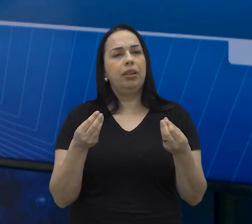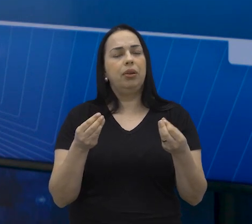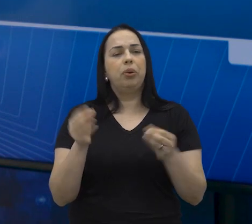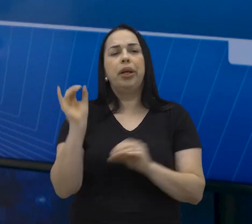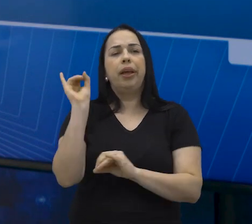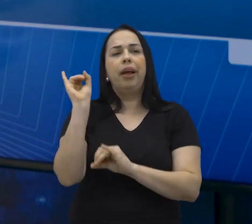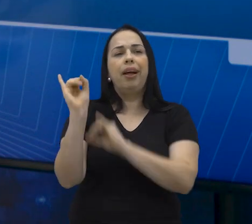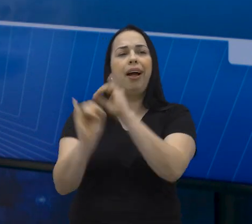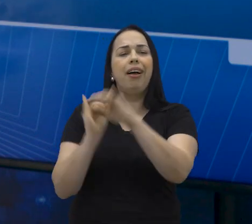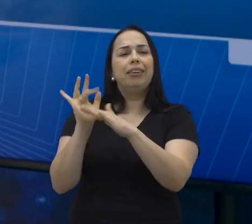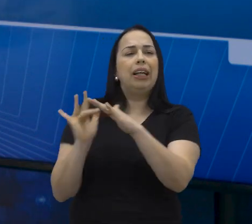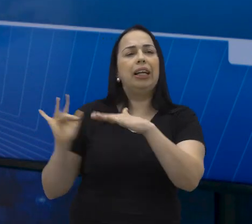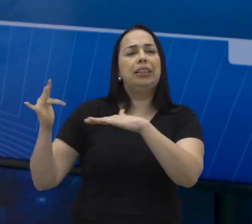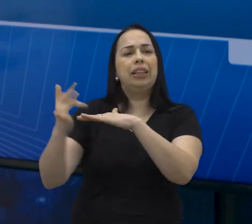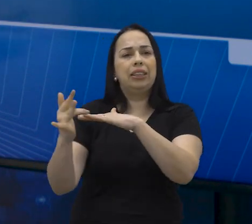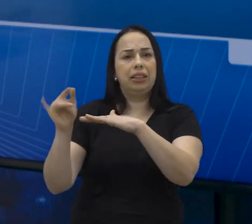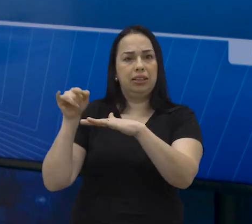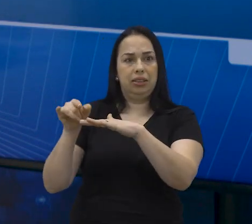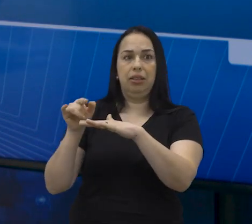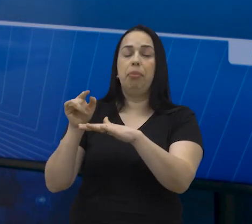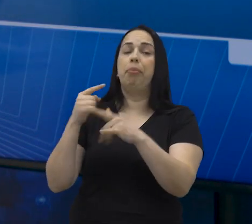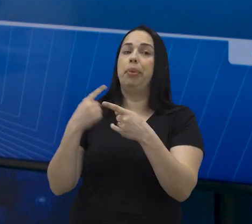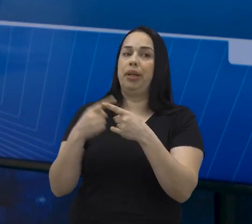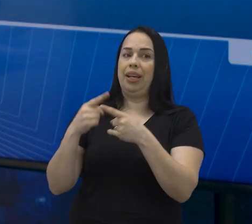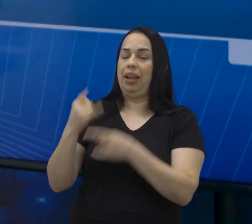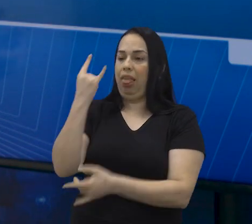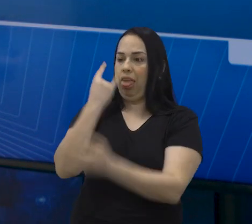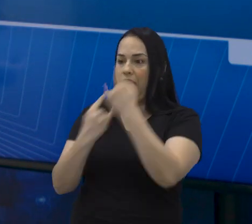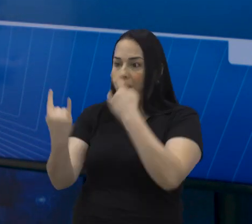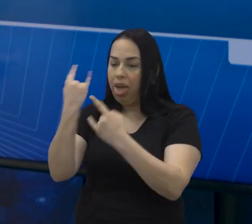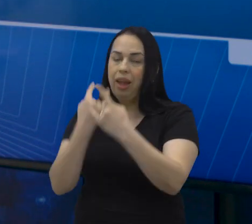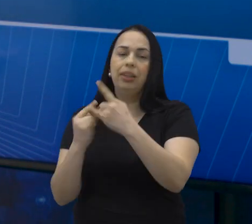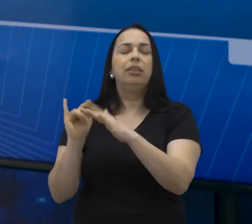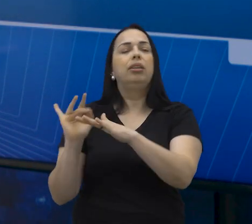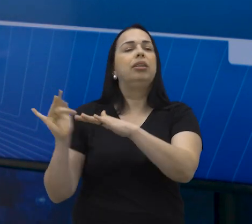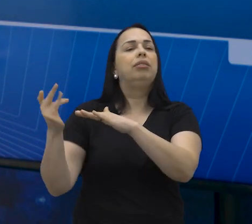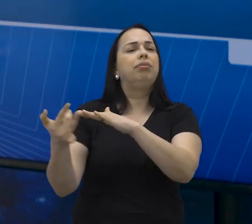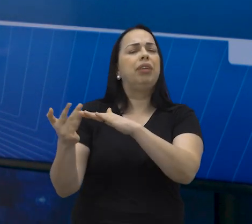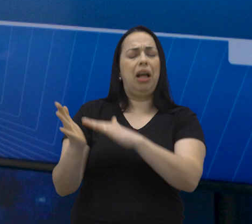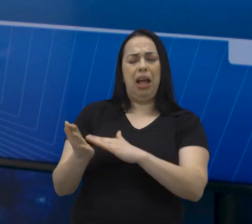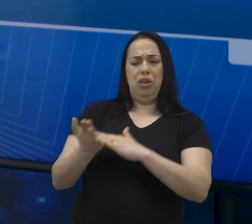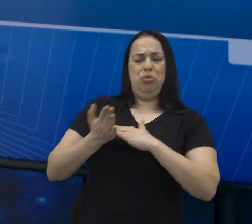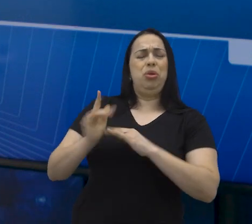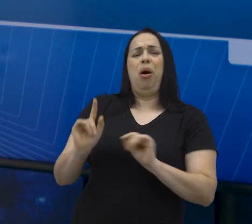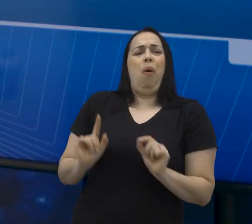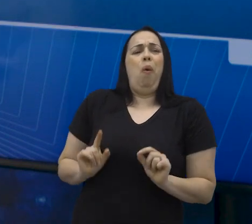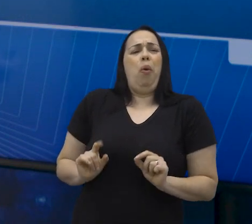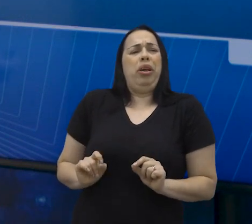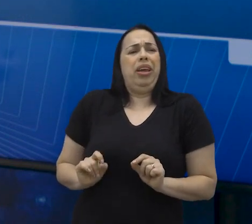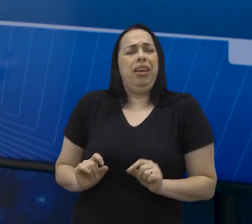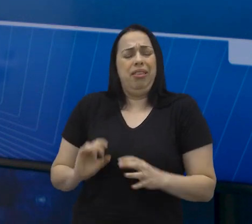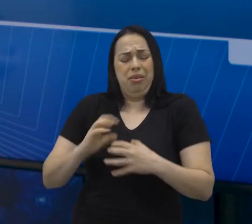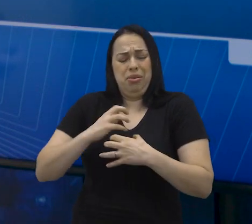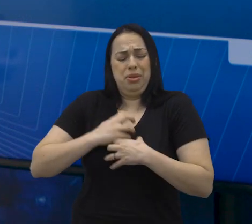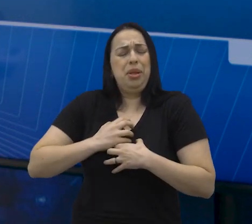que as redes sociais, que normalmente é o que mais prende a nossa atenção, o que isso traz para você, né? Que sentimento isso me causa? Porque